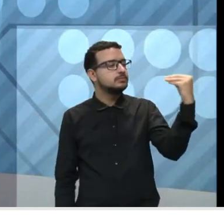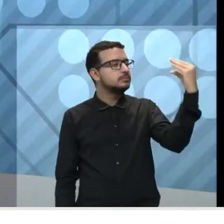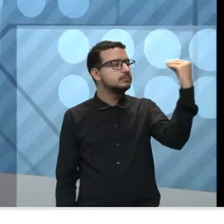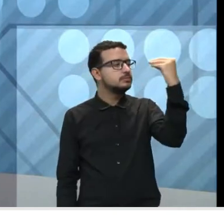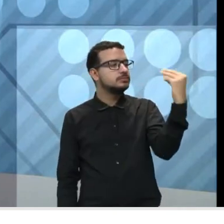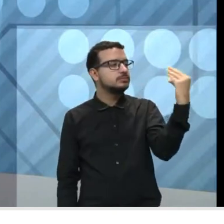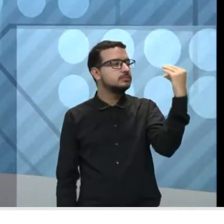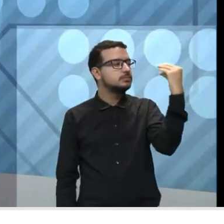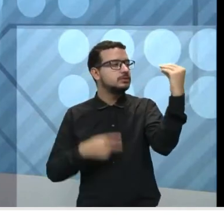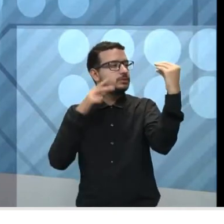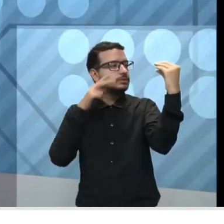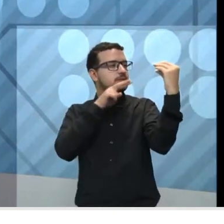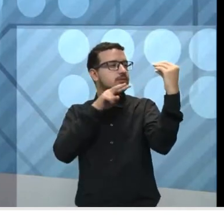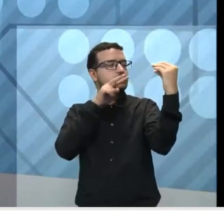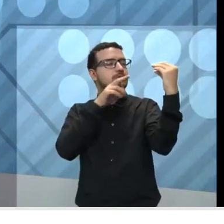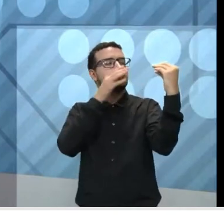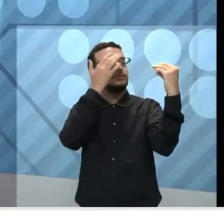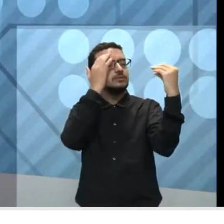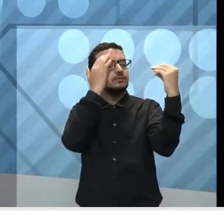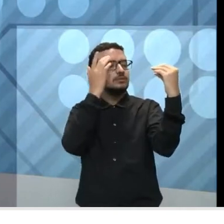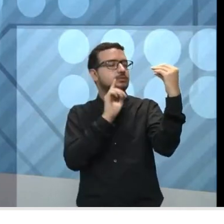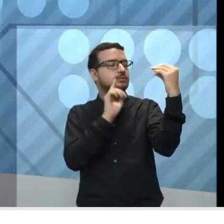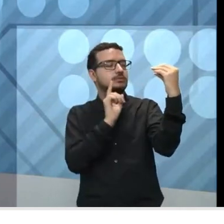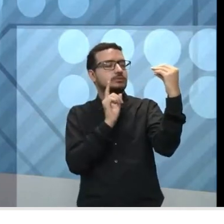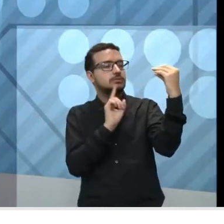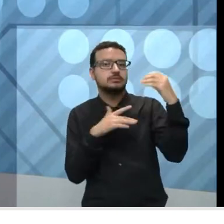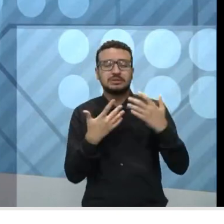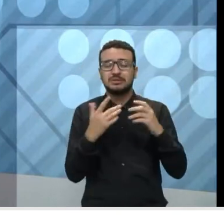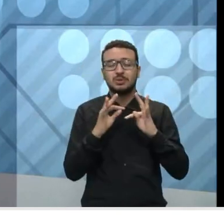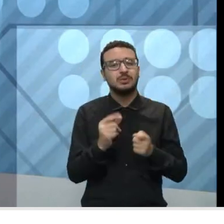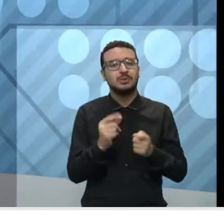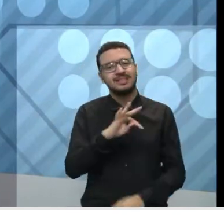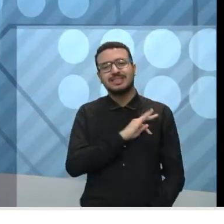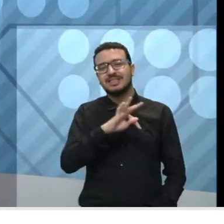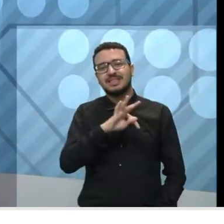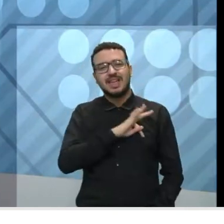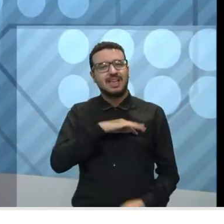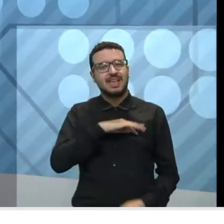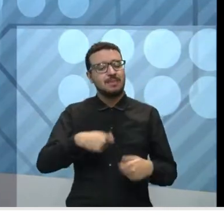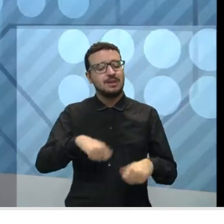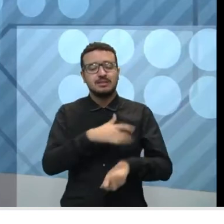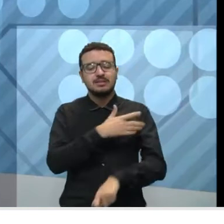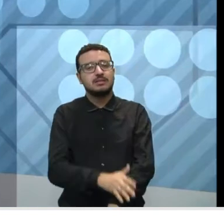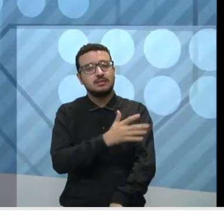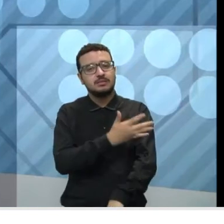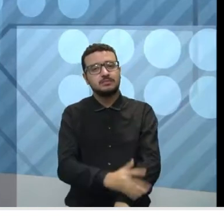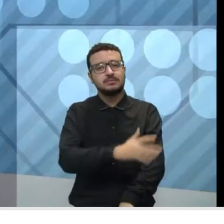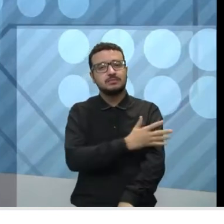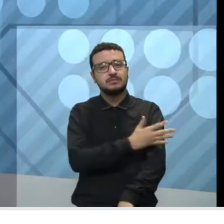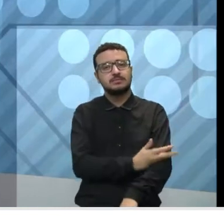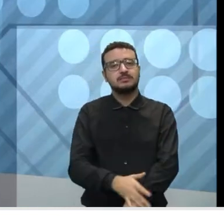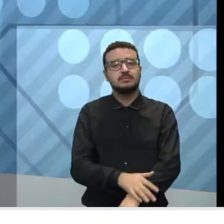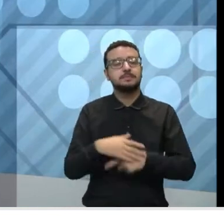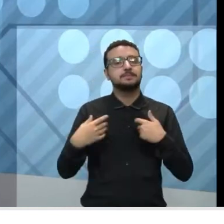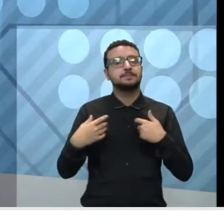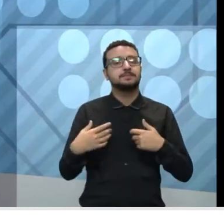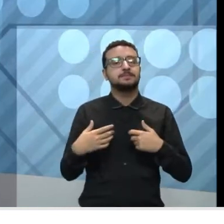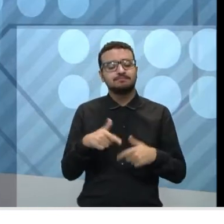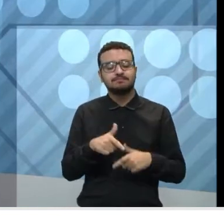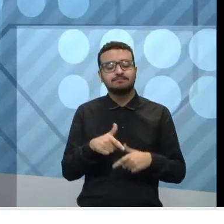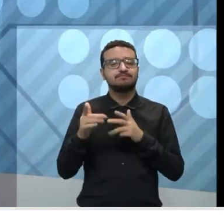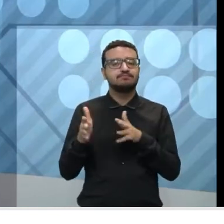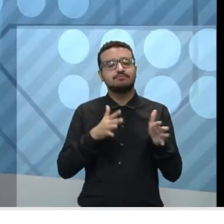técnica, é treino. E é um processo que vai demorar muito tempo, diferentemente de um paciente que tem